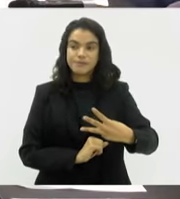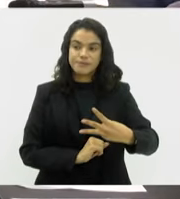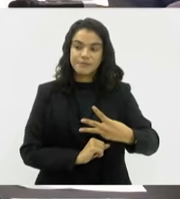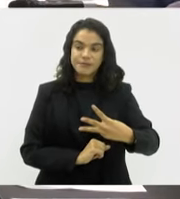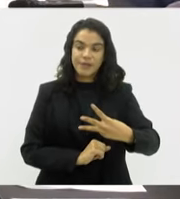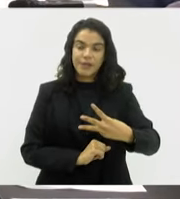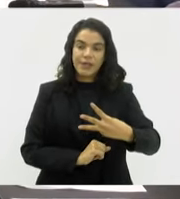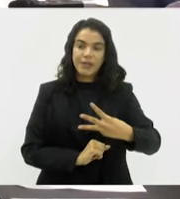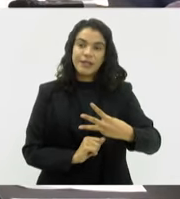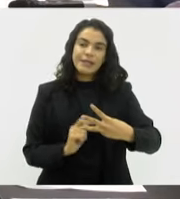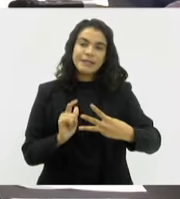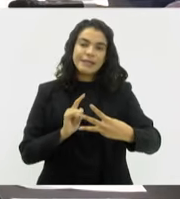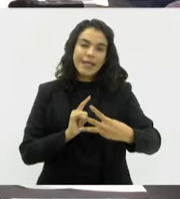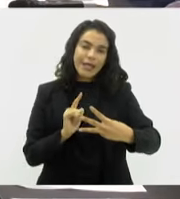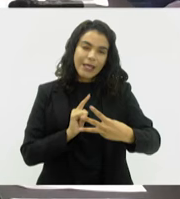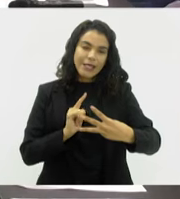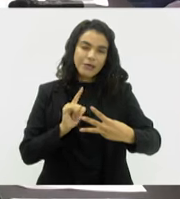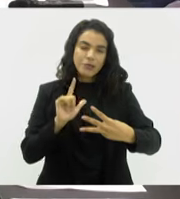aí